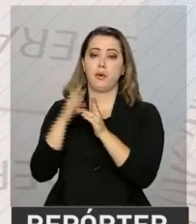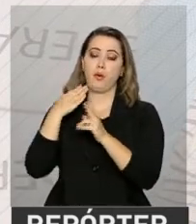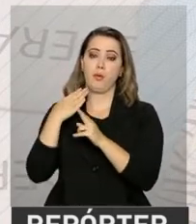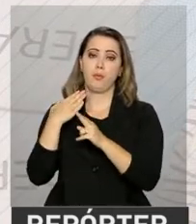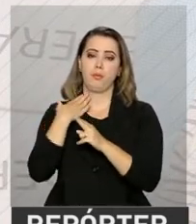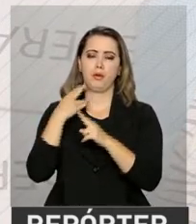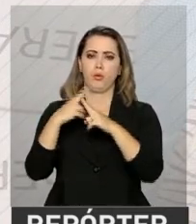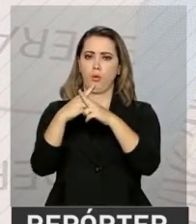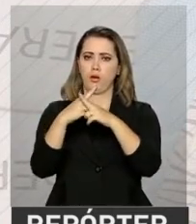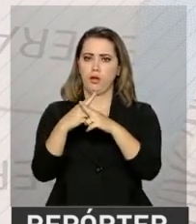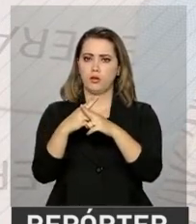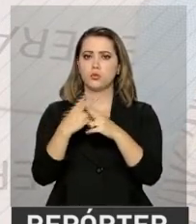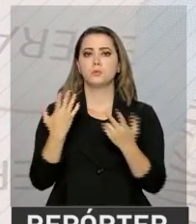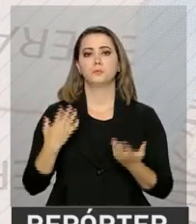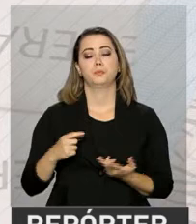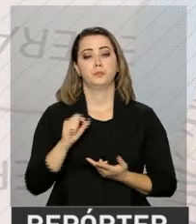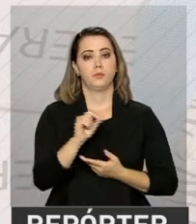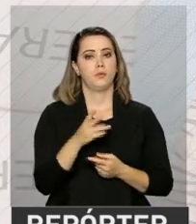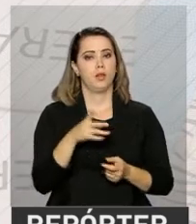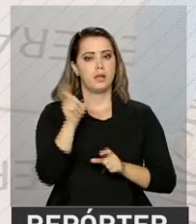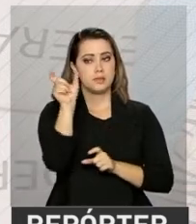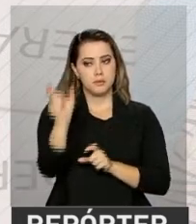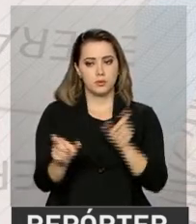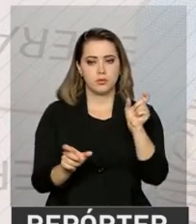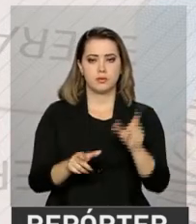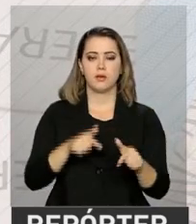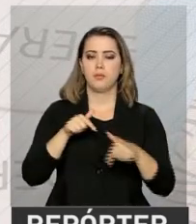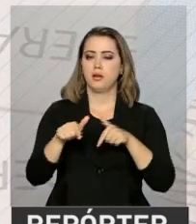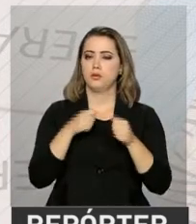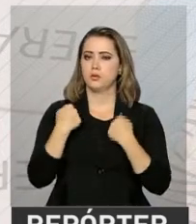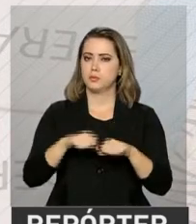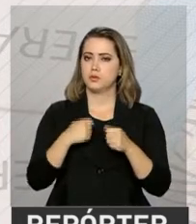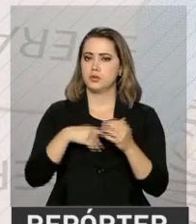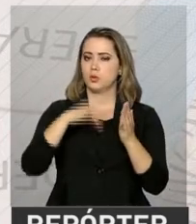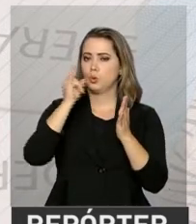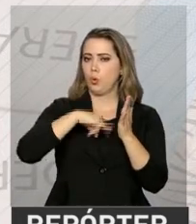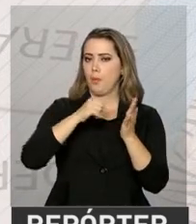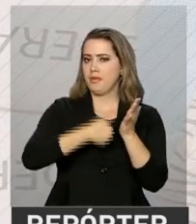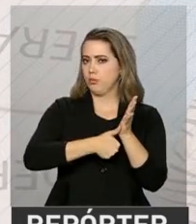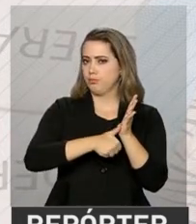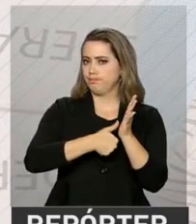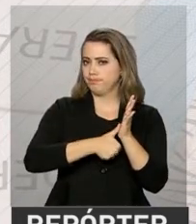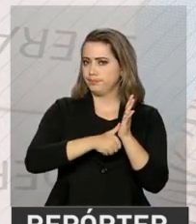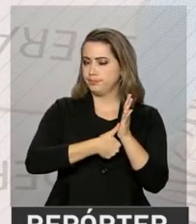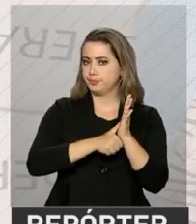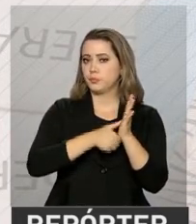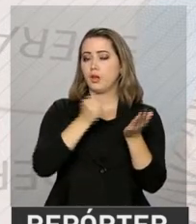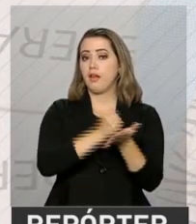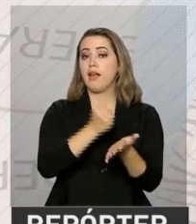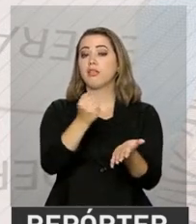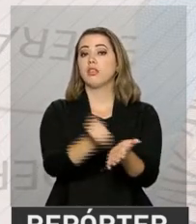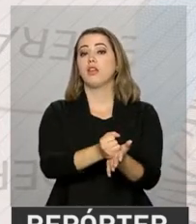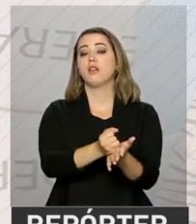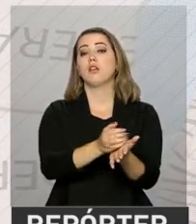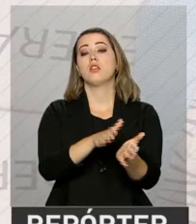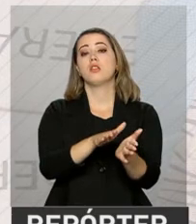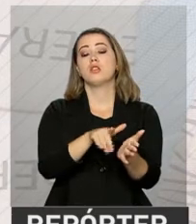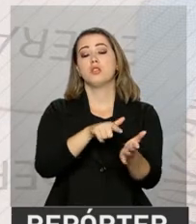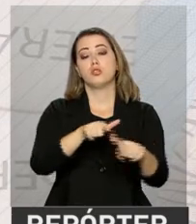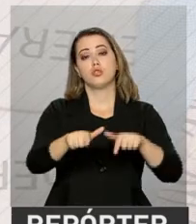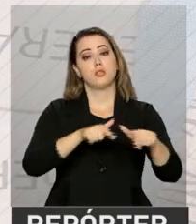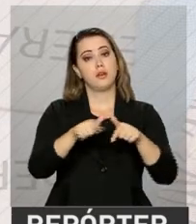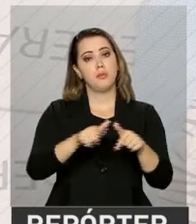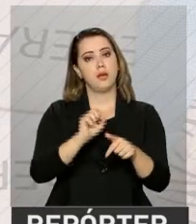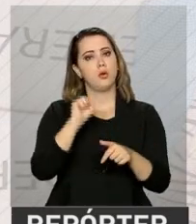nas agências os trabalhadores devem ter em mãos documento de identificação e carteira de trabalho ou documento que